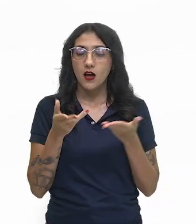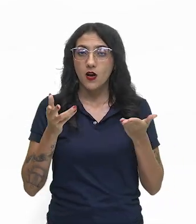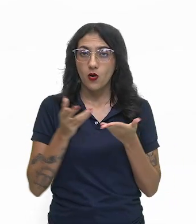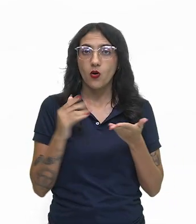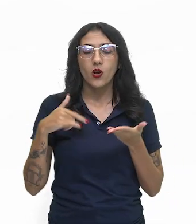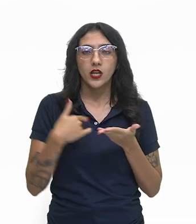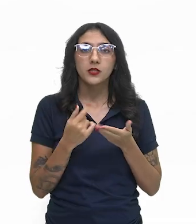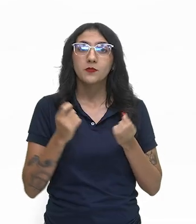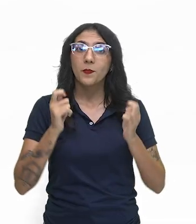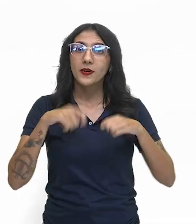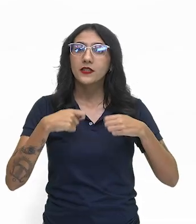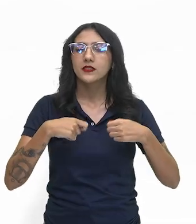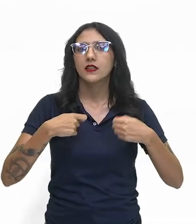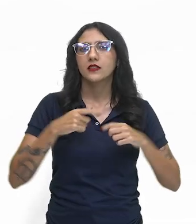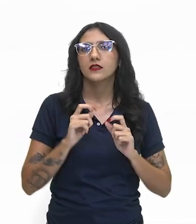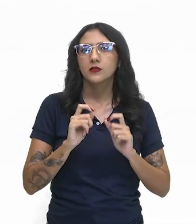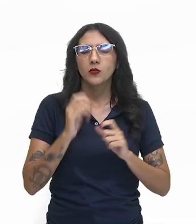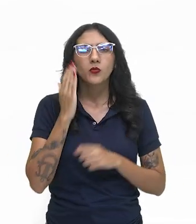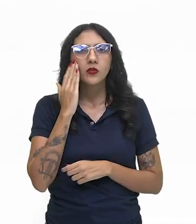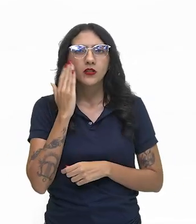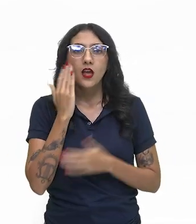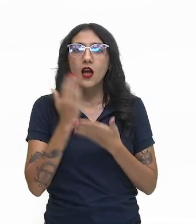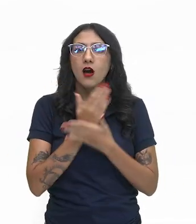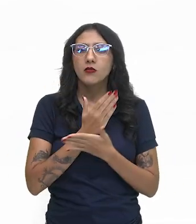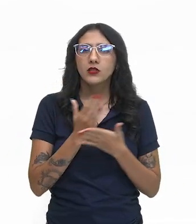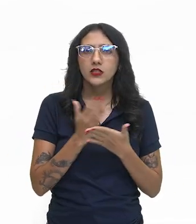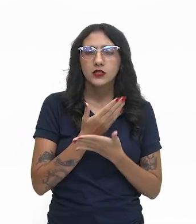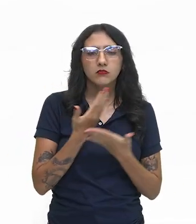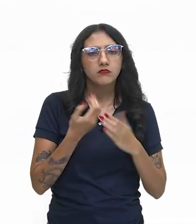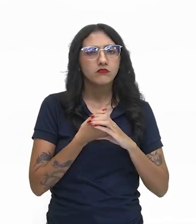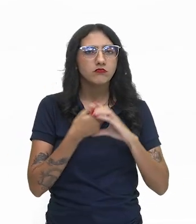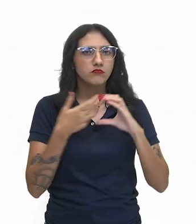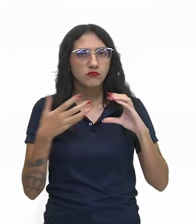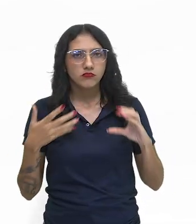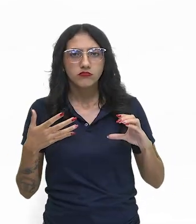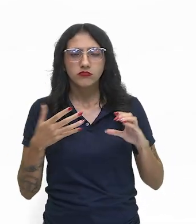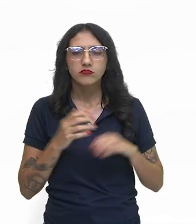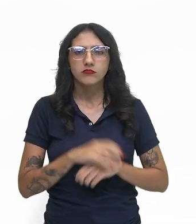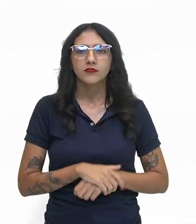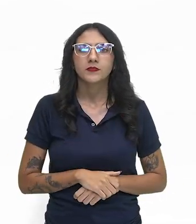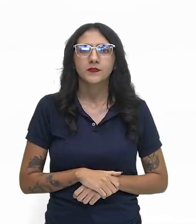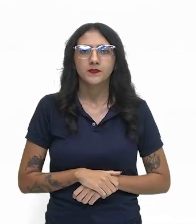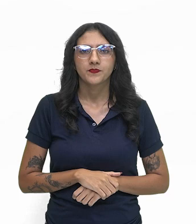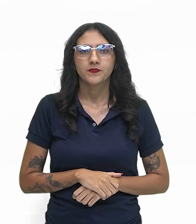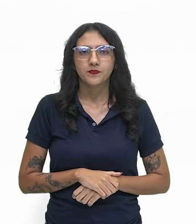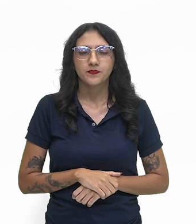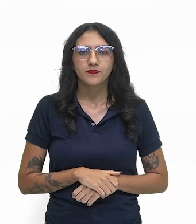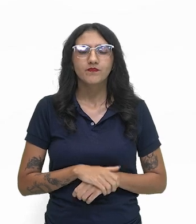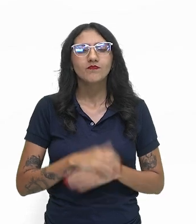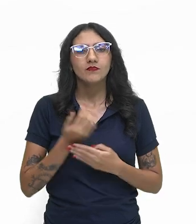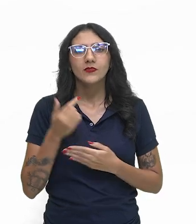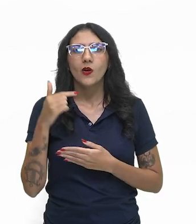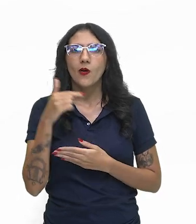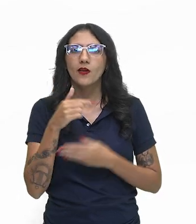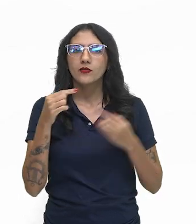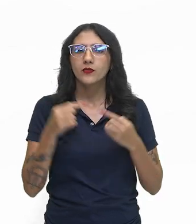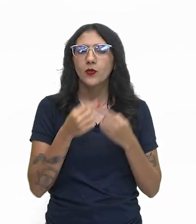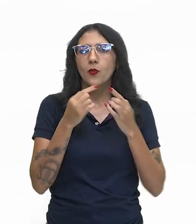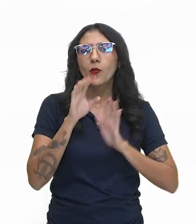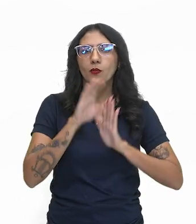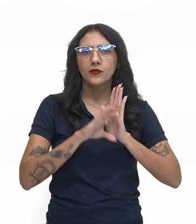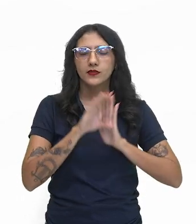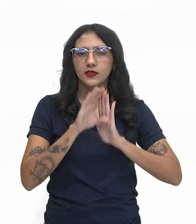eu tenho que saber as suas causas. E quando se fala em dinâmica e